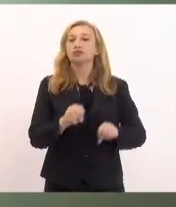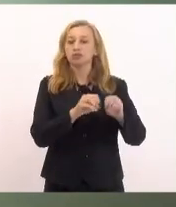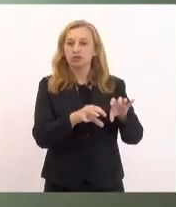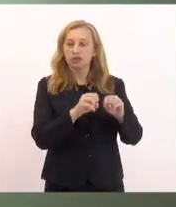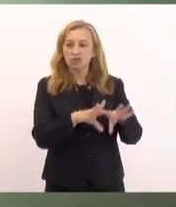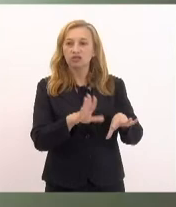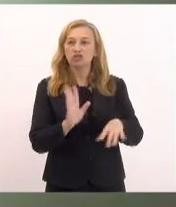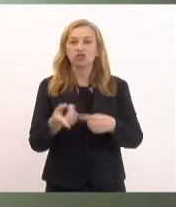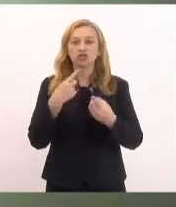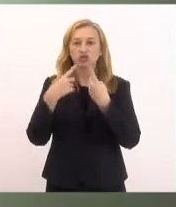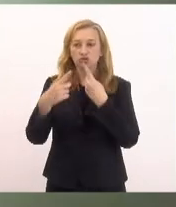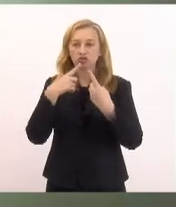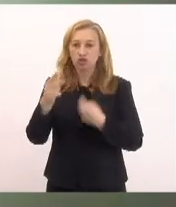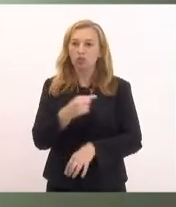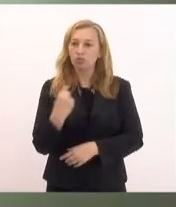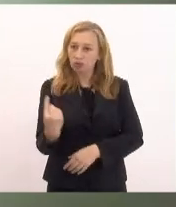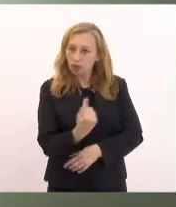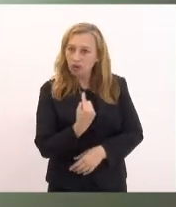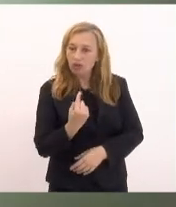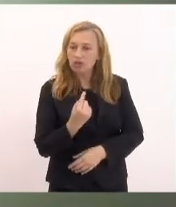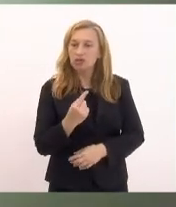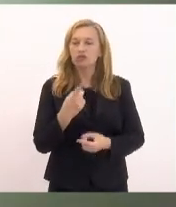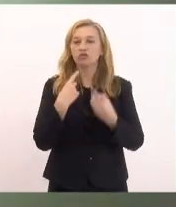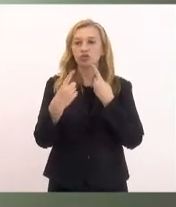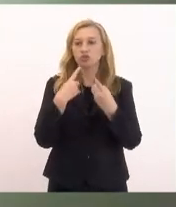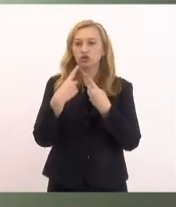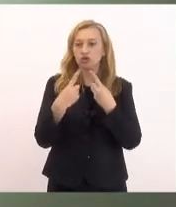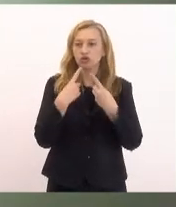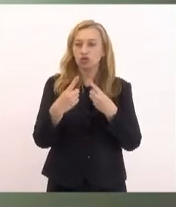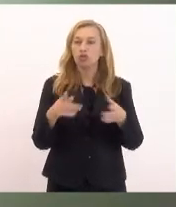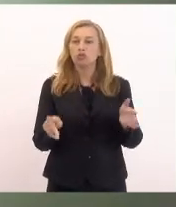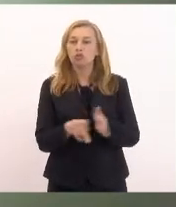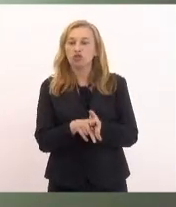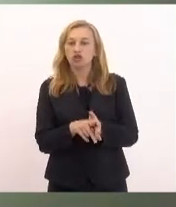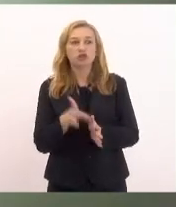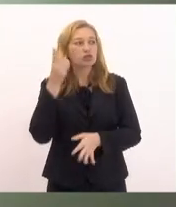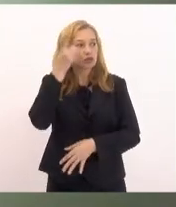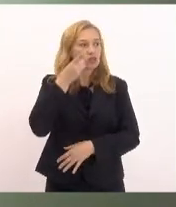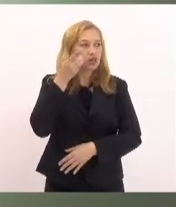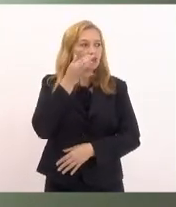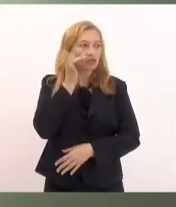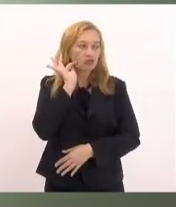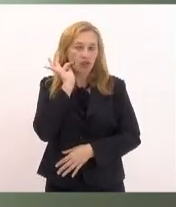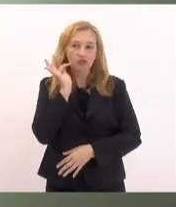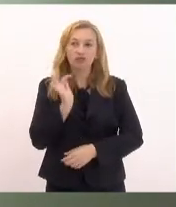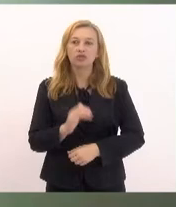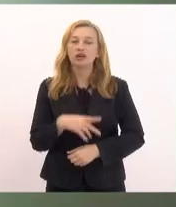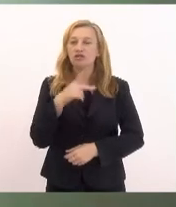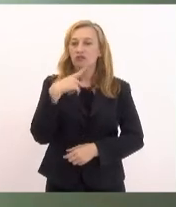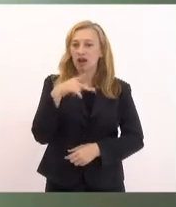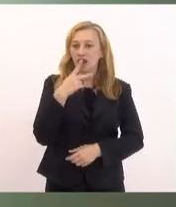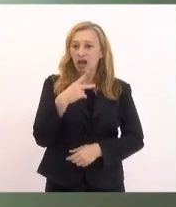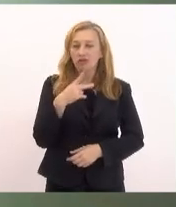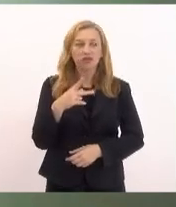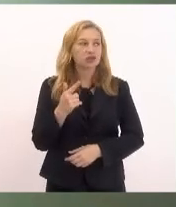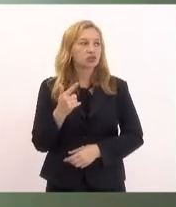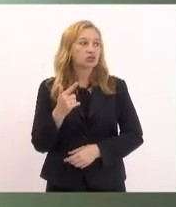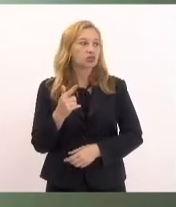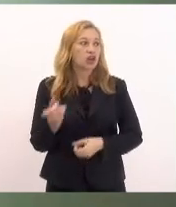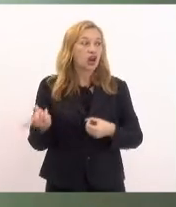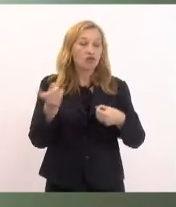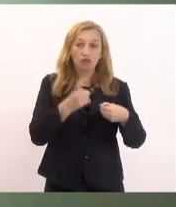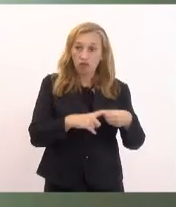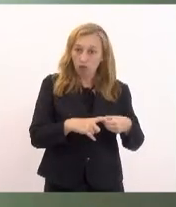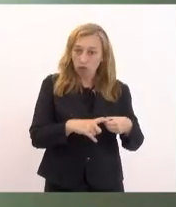amplamente debatida por nós agora, quando discutimos aí o projeto do deputado Flávio Serafini, que falava das condições de